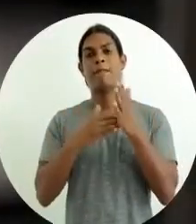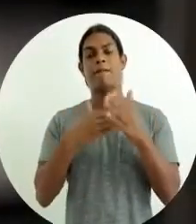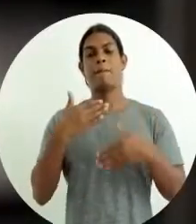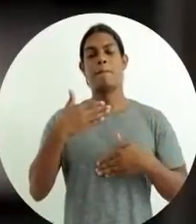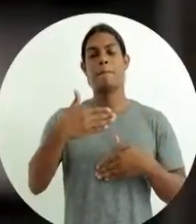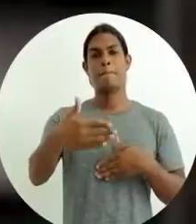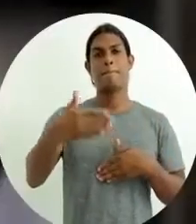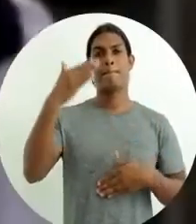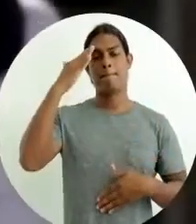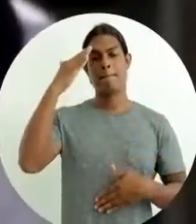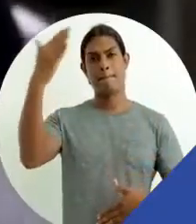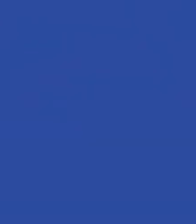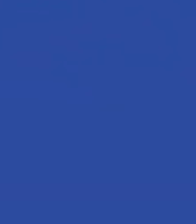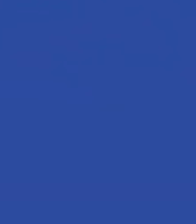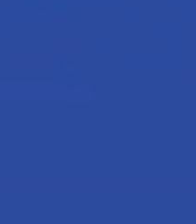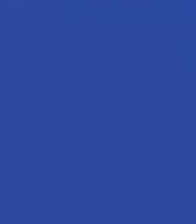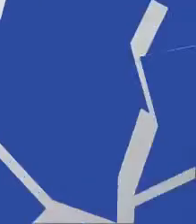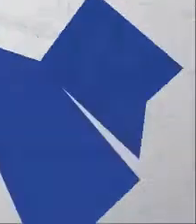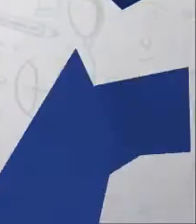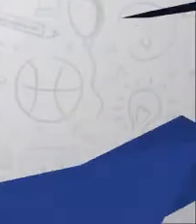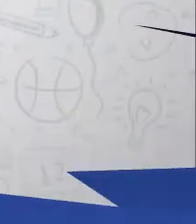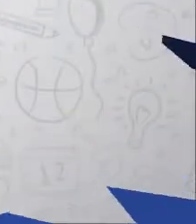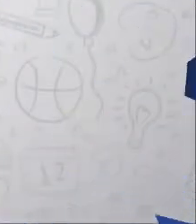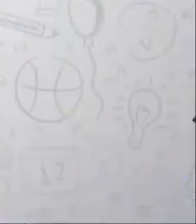próxima competência. Até breve.